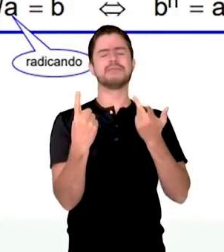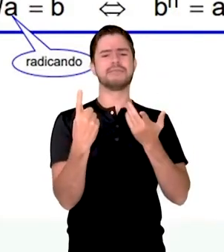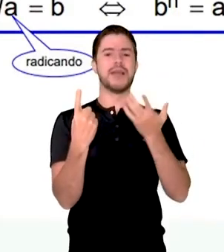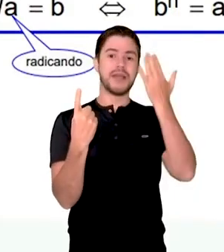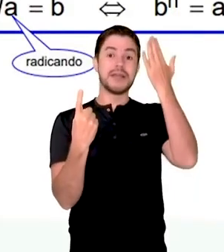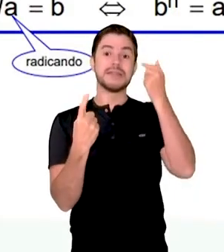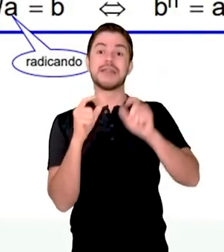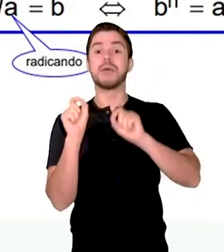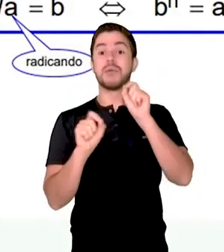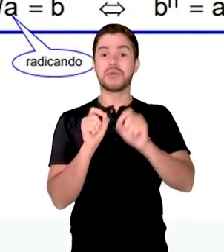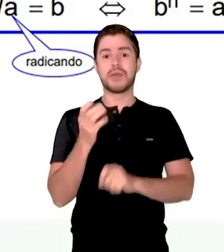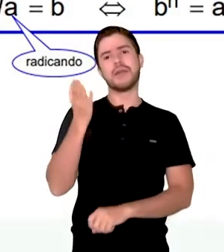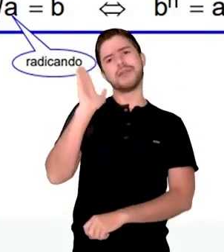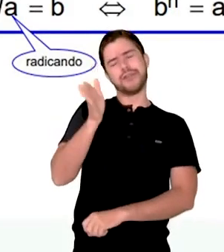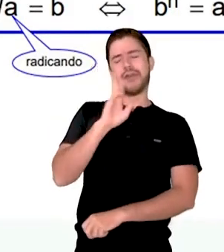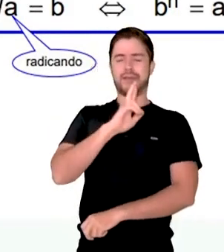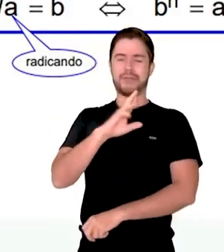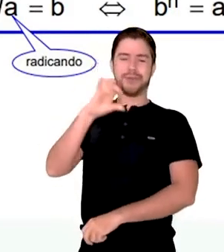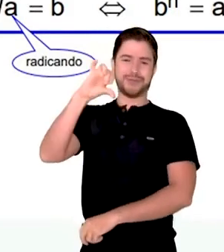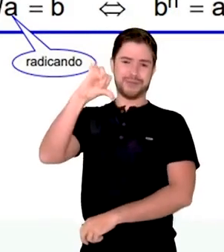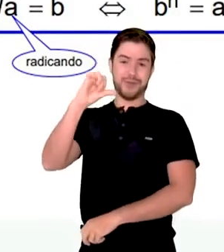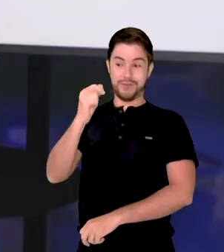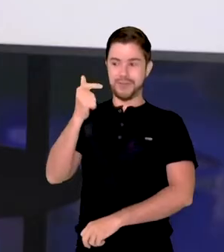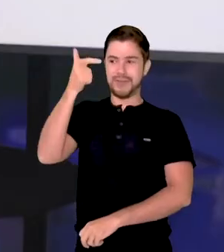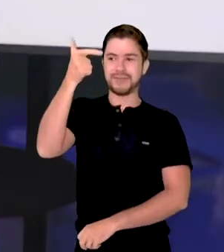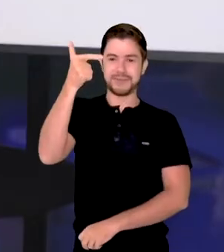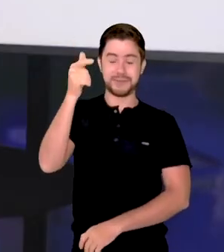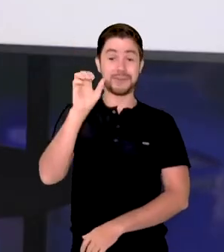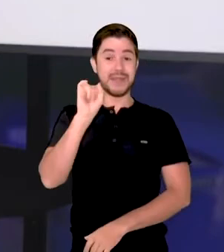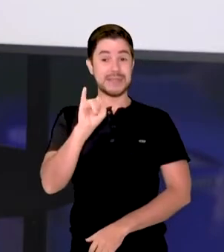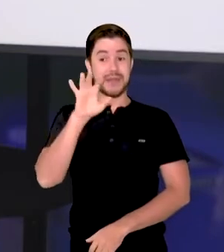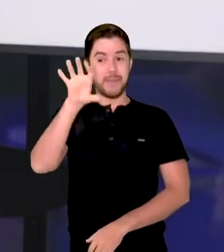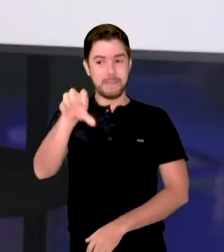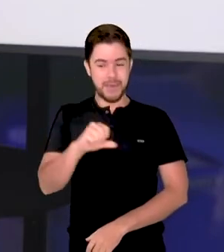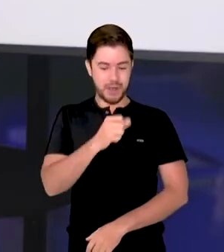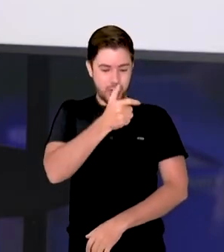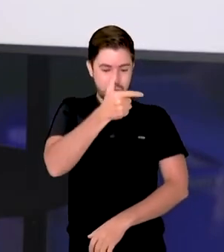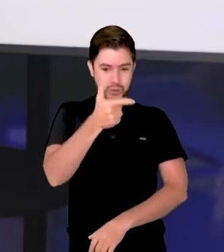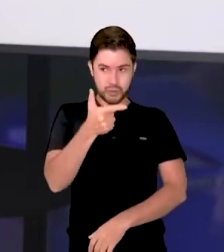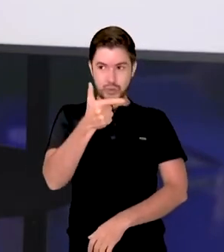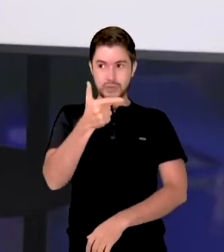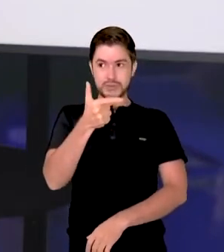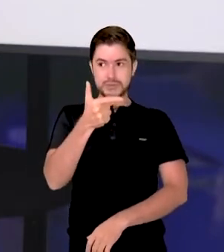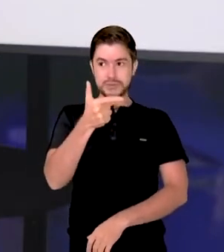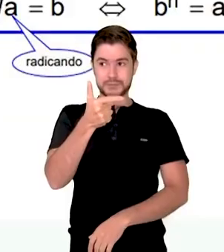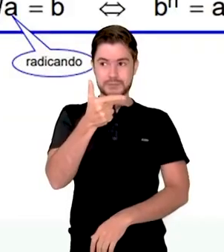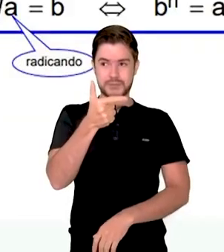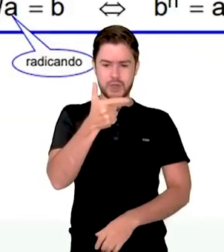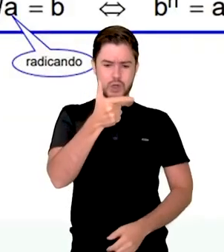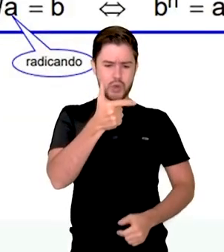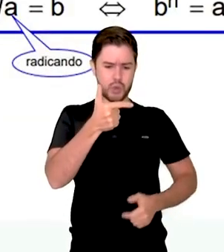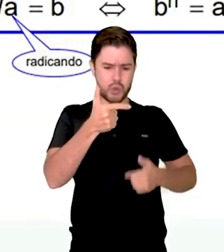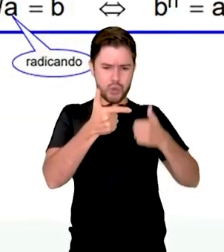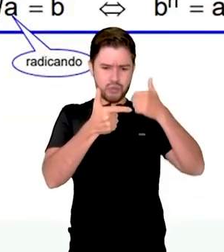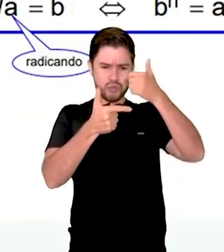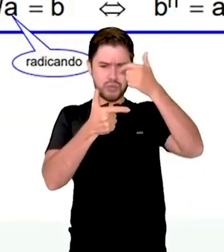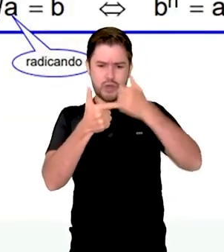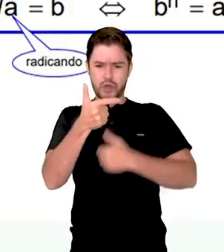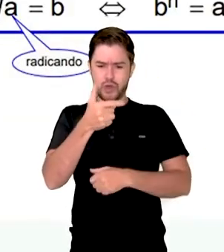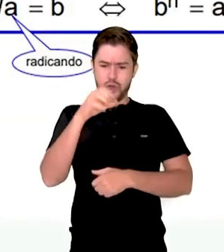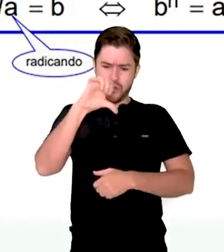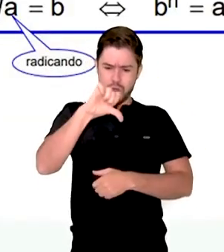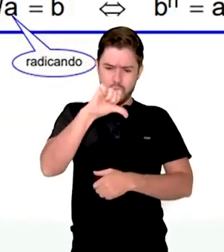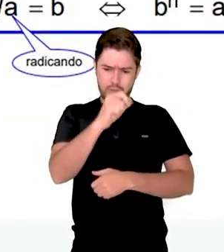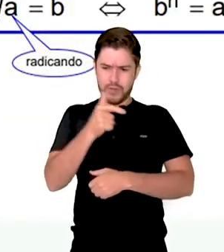sabe que eu e é 9 ao quadrado isso eu pego o dois Italo expoente do 9 e divido